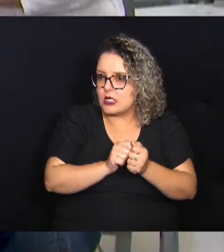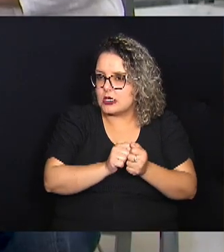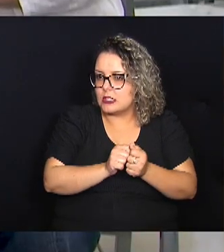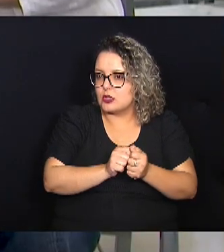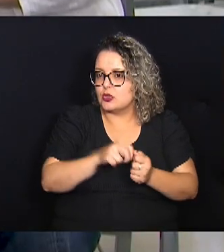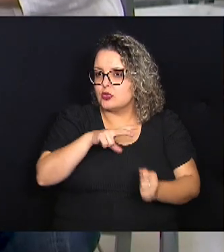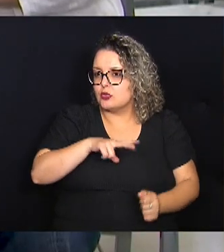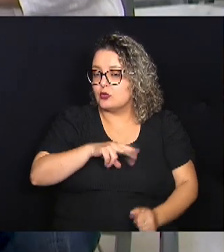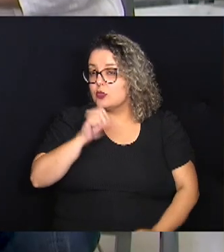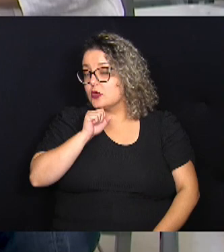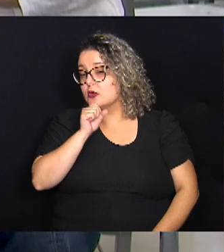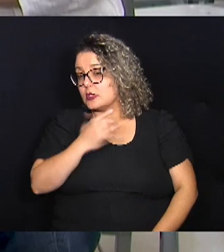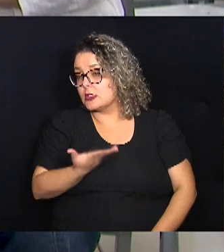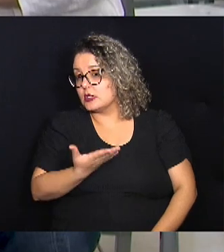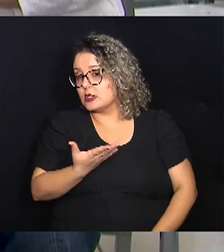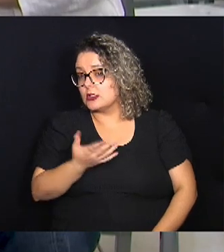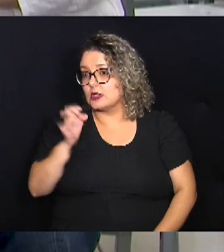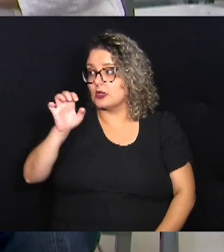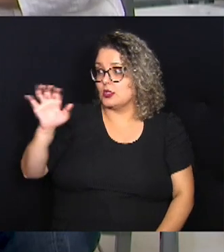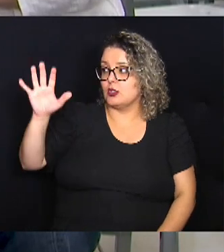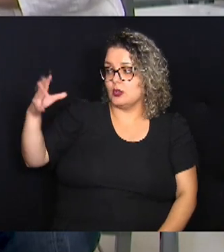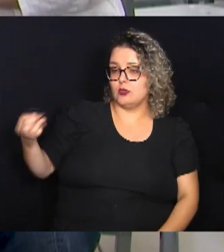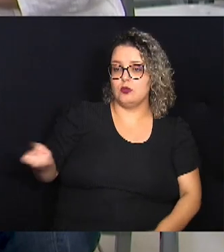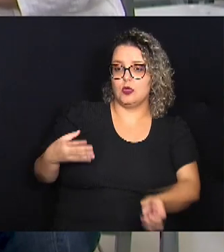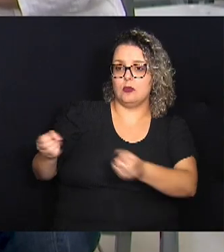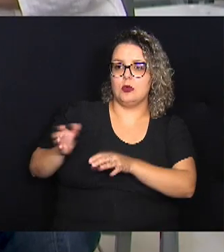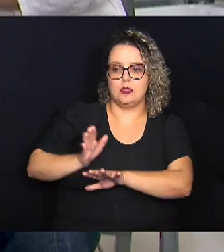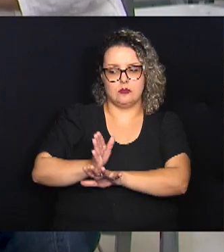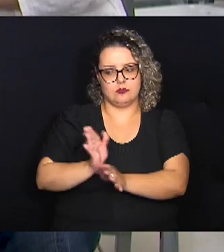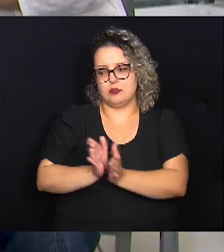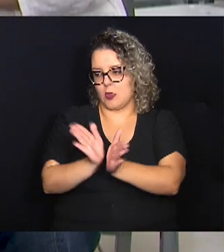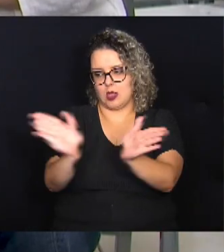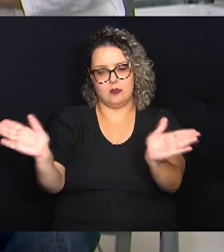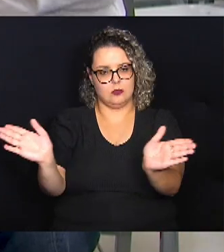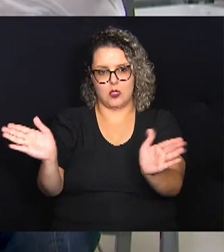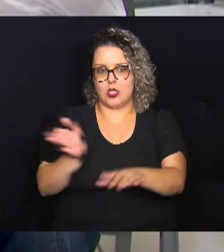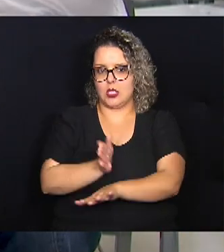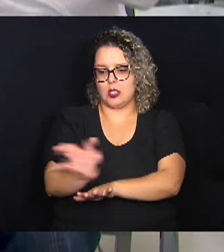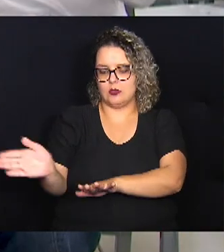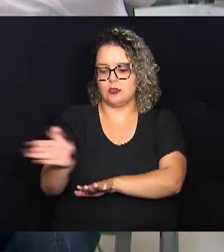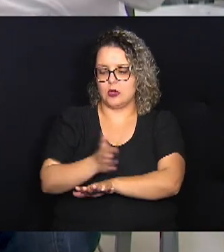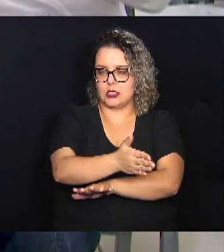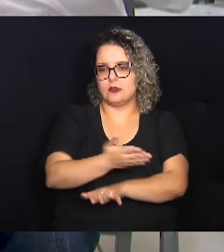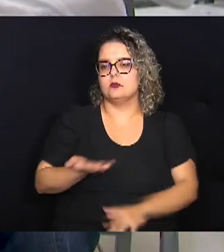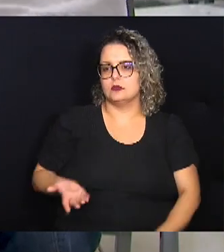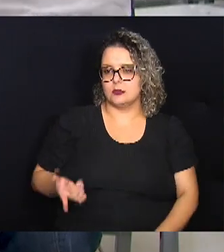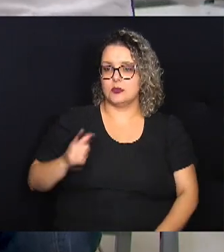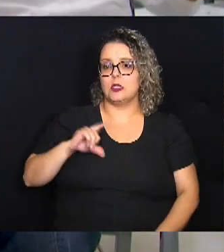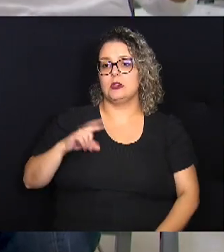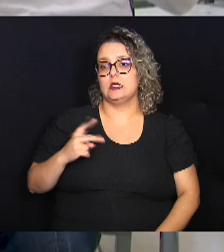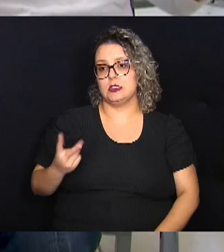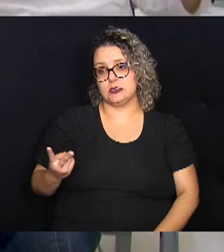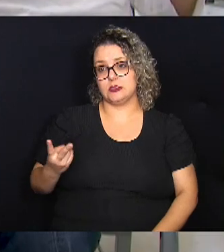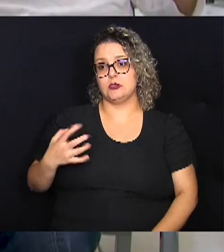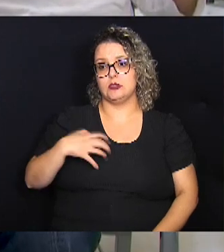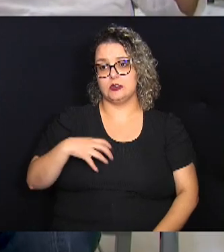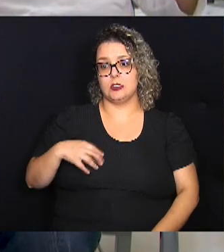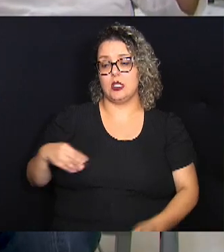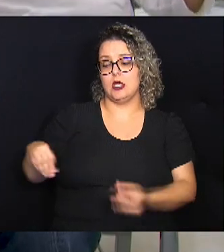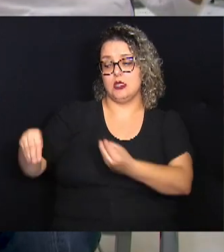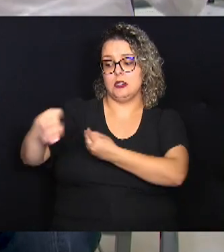português, e o português europeu moderno tomou rumos que diferenciaram muito desse. Então tem essas duas hipóteses, a hipótese da